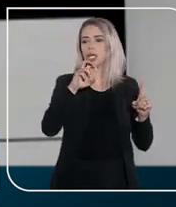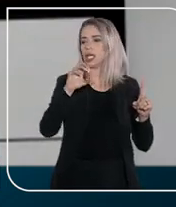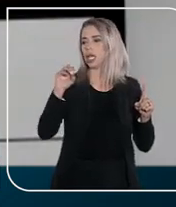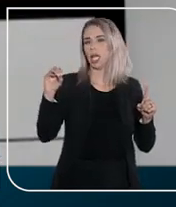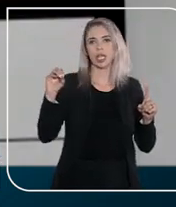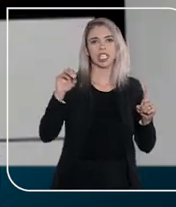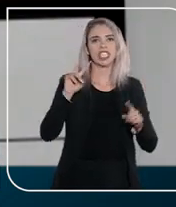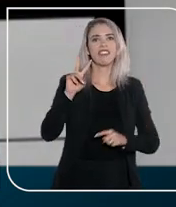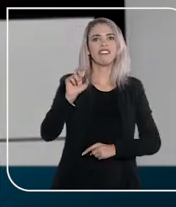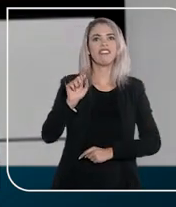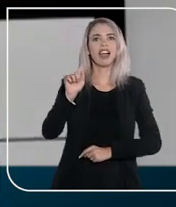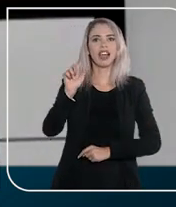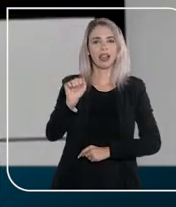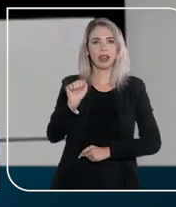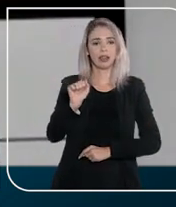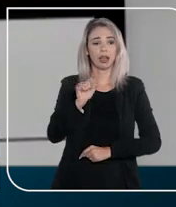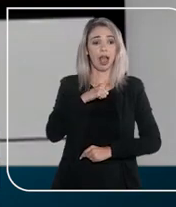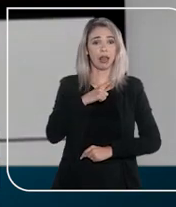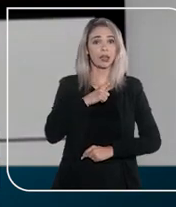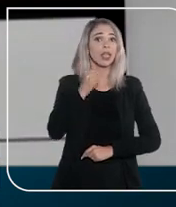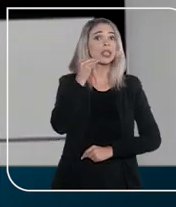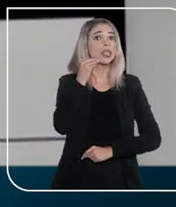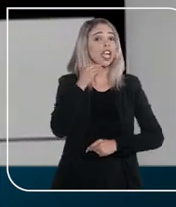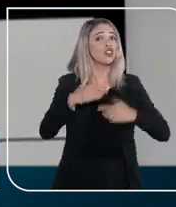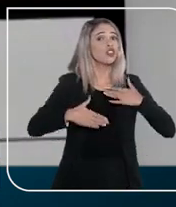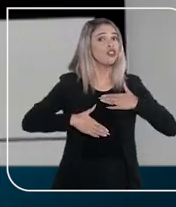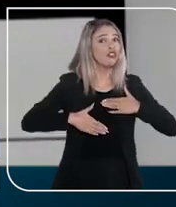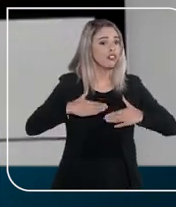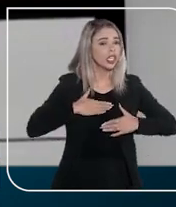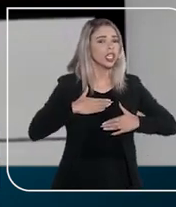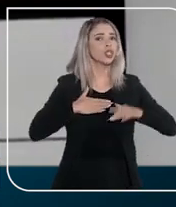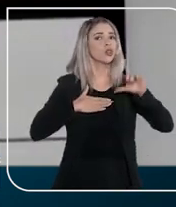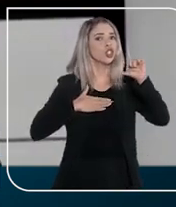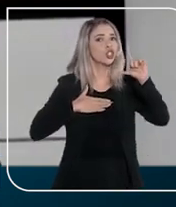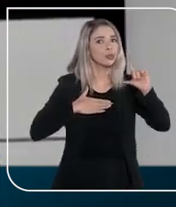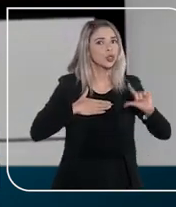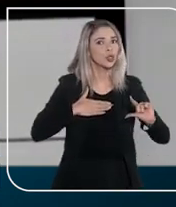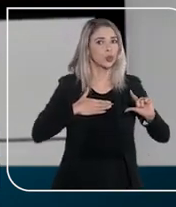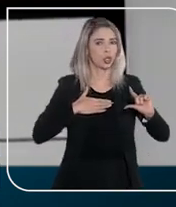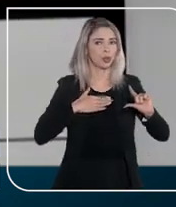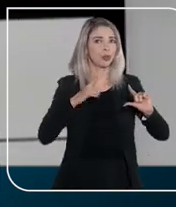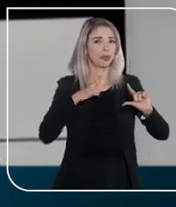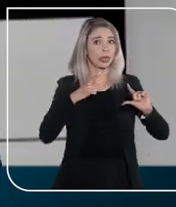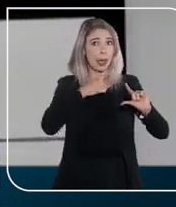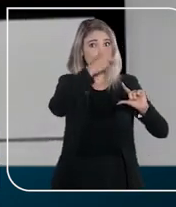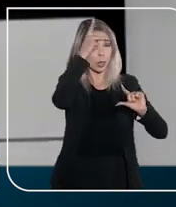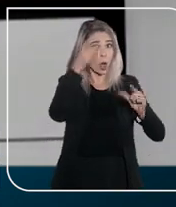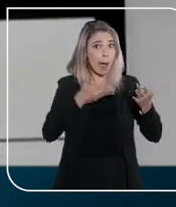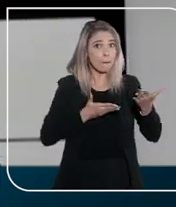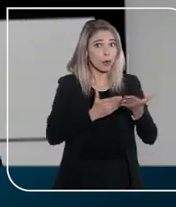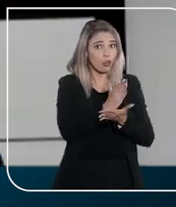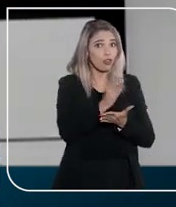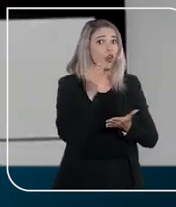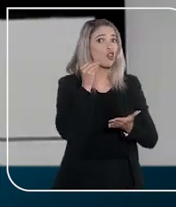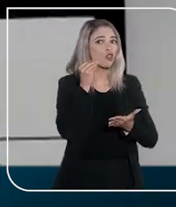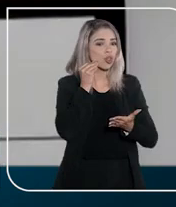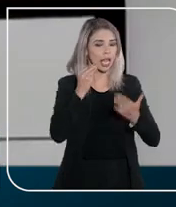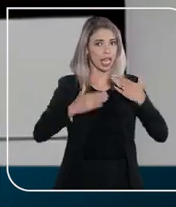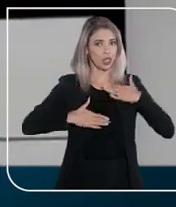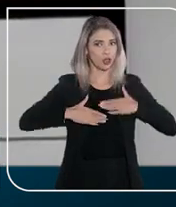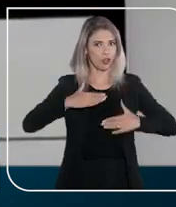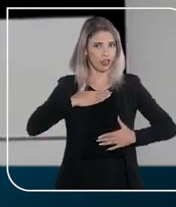vagas. Levo para uma prova de aptidão física esses 4.000. Destes que aprovados forem na etapa de